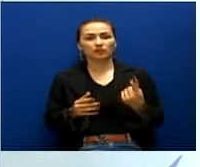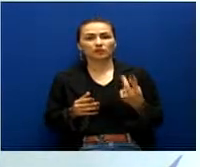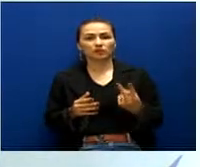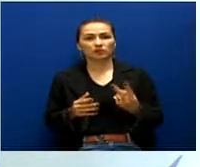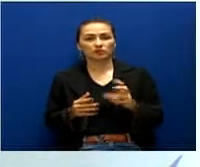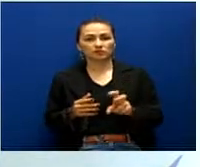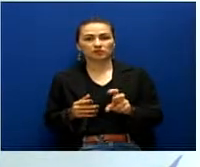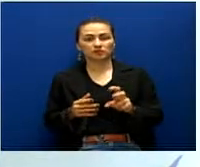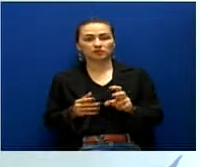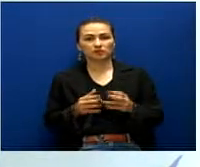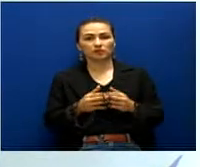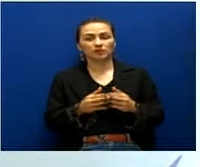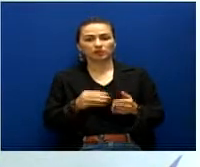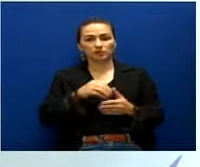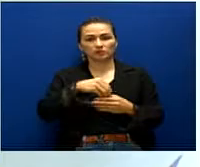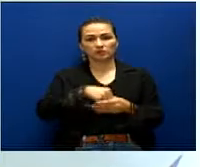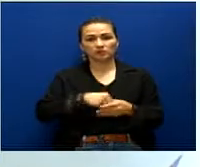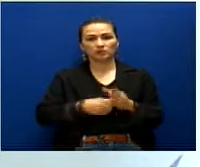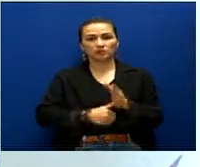não?